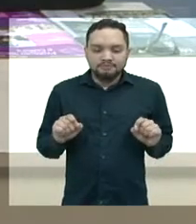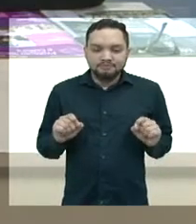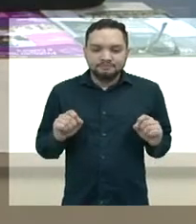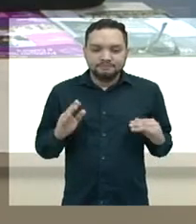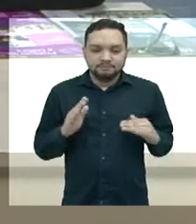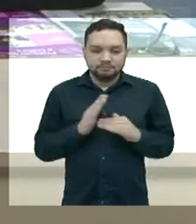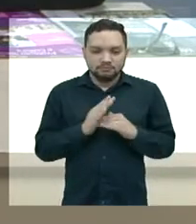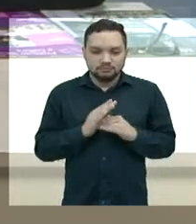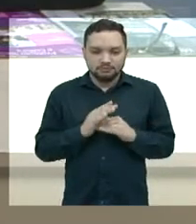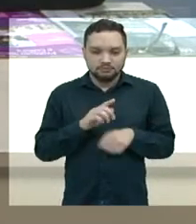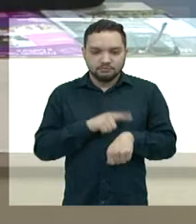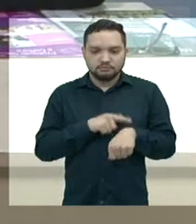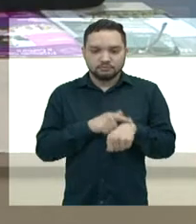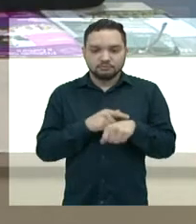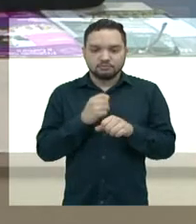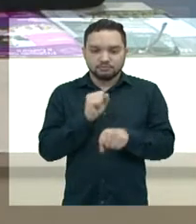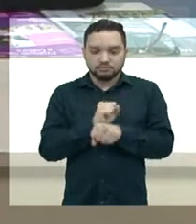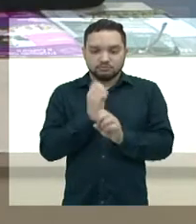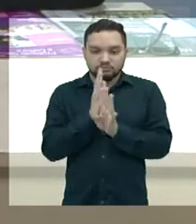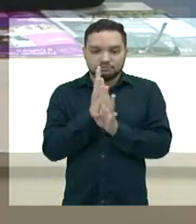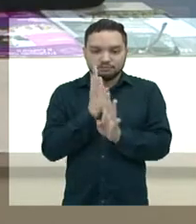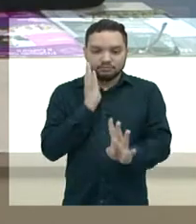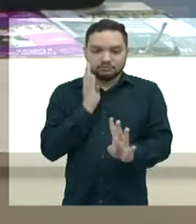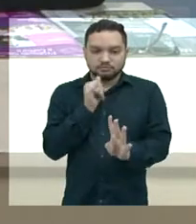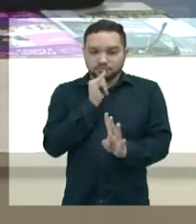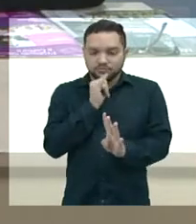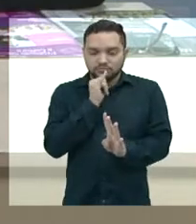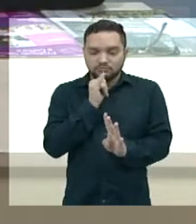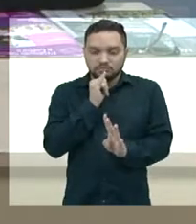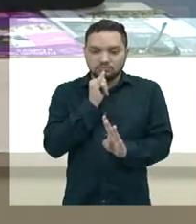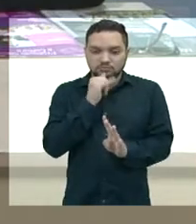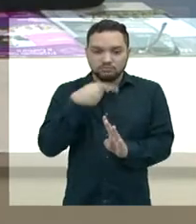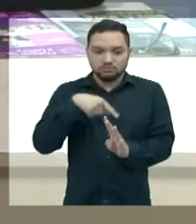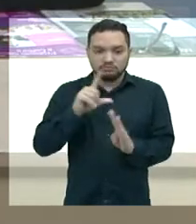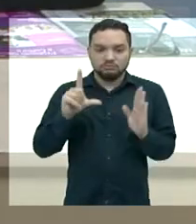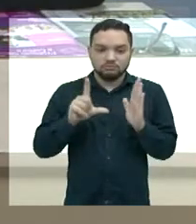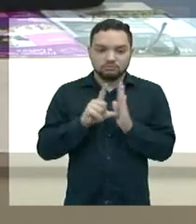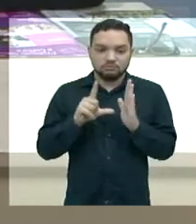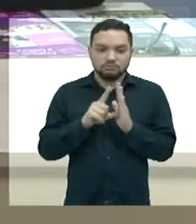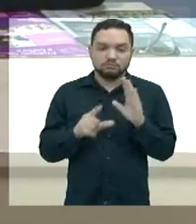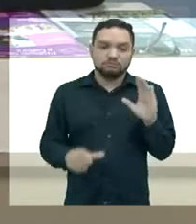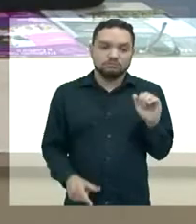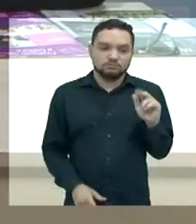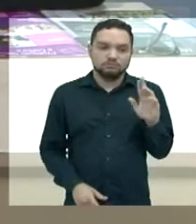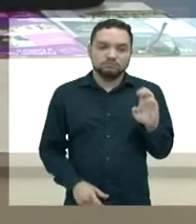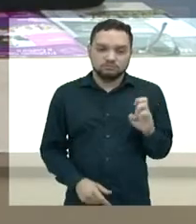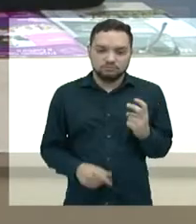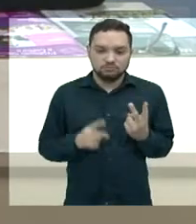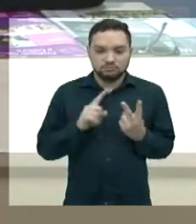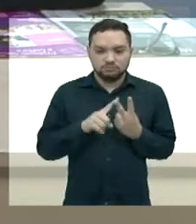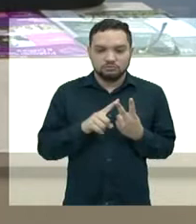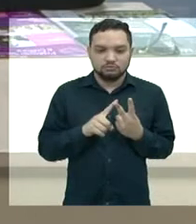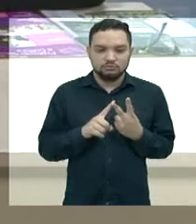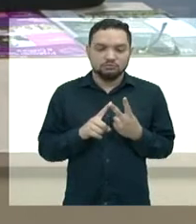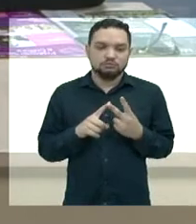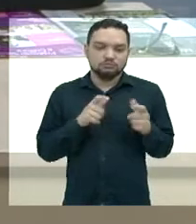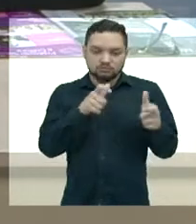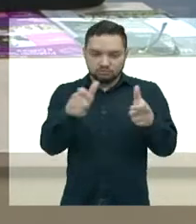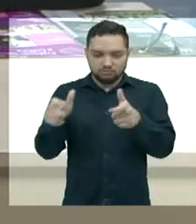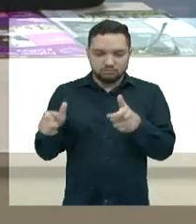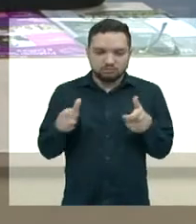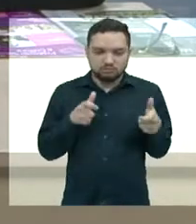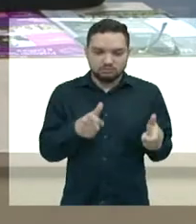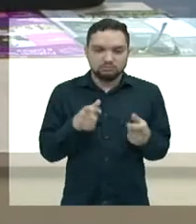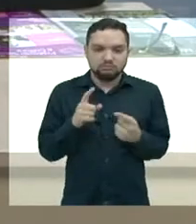de espera nas filas, no caso do cidadão que vai a lojas da CAGES, a postos de atendimento da CAGES,